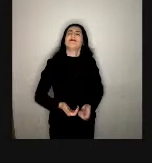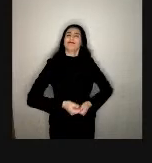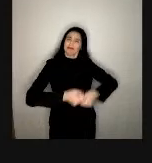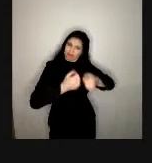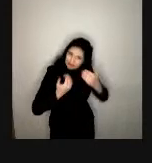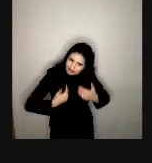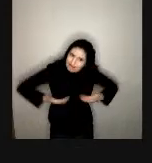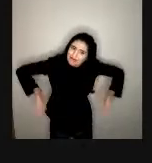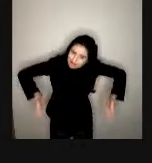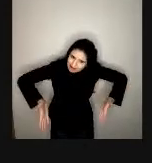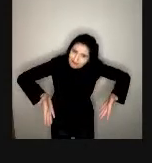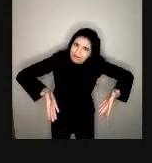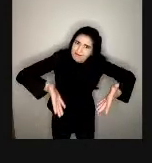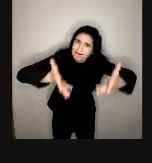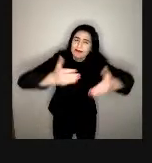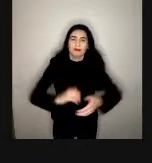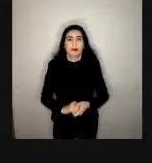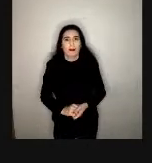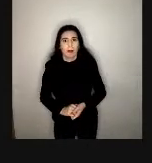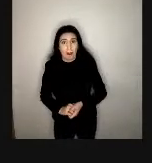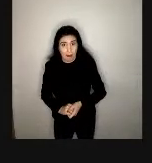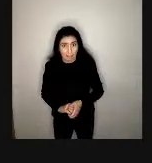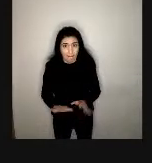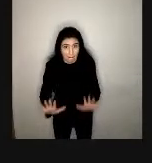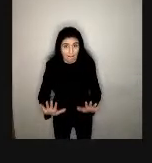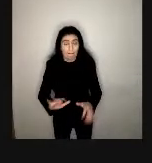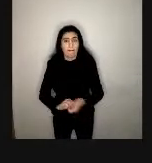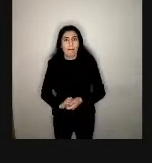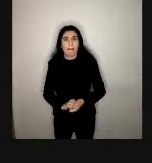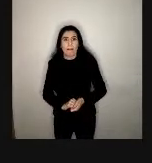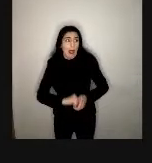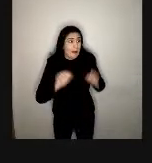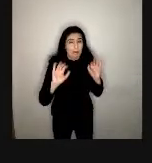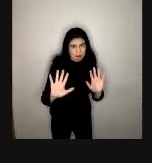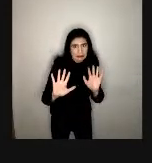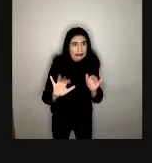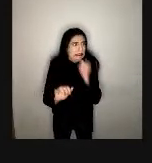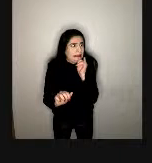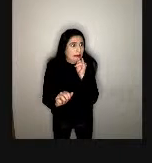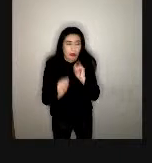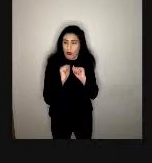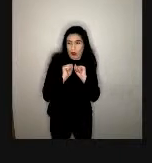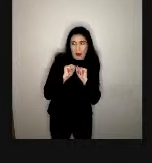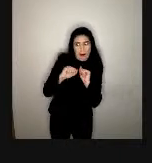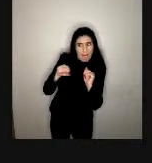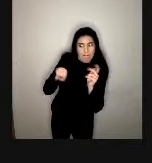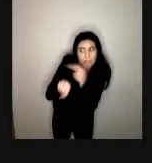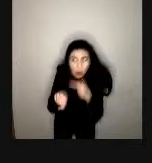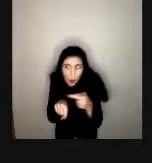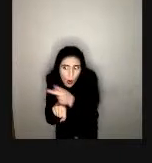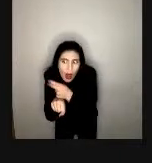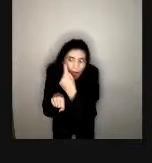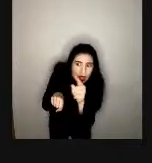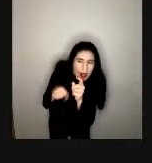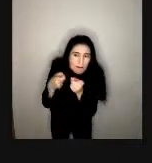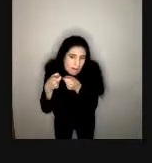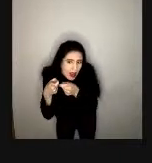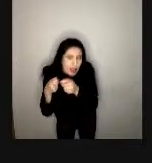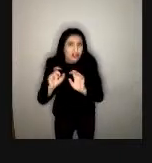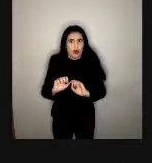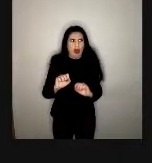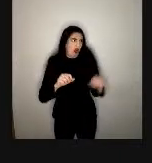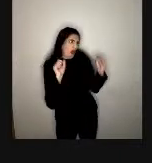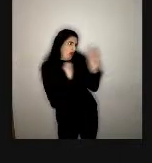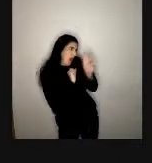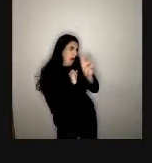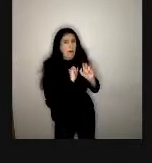essa coisa de dizer, ah, não, melhor não, quem procura acha, melhor não procurar. Ou, não, não vou nem querer saber o nome daquela coisa